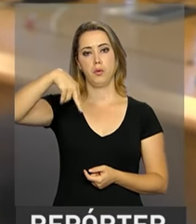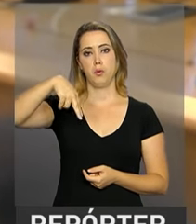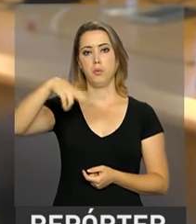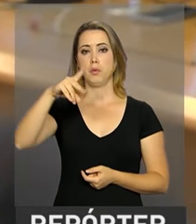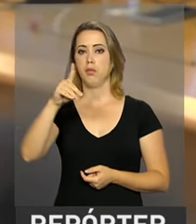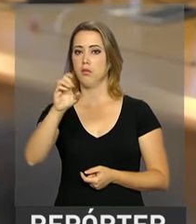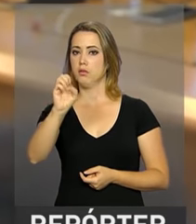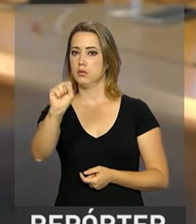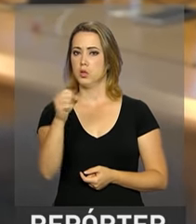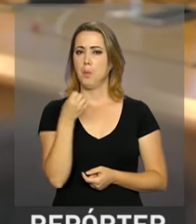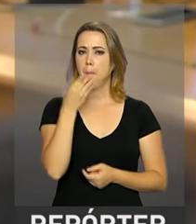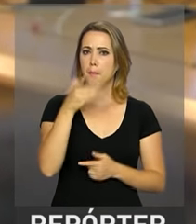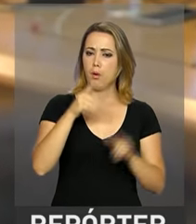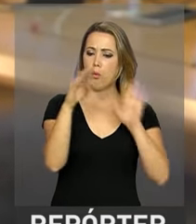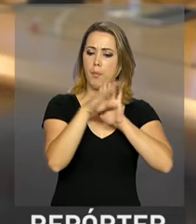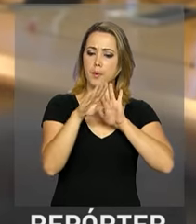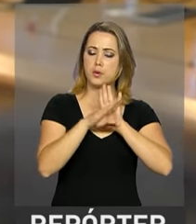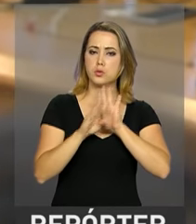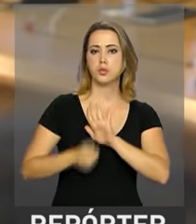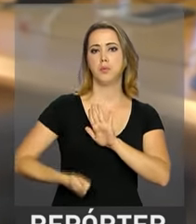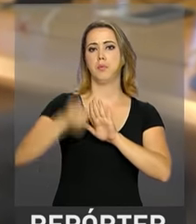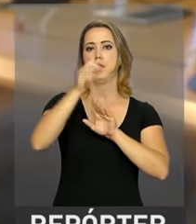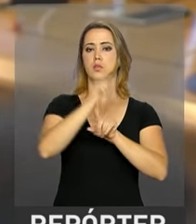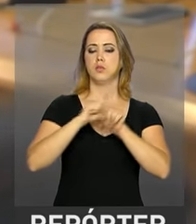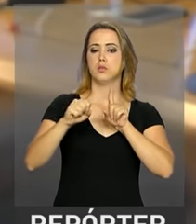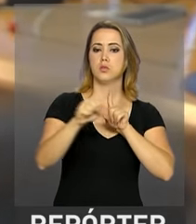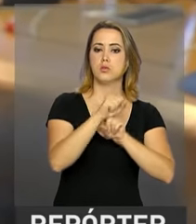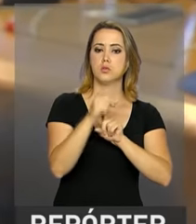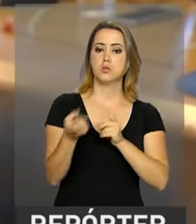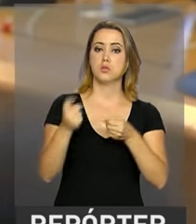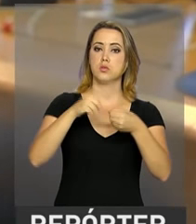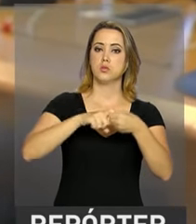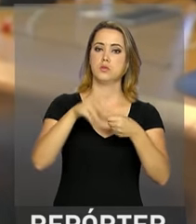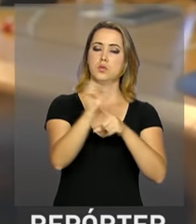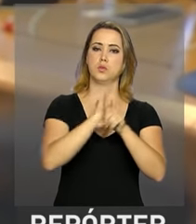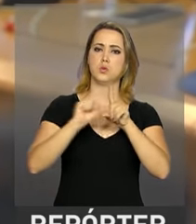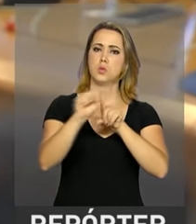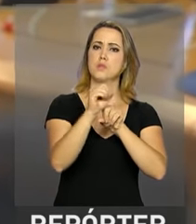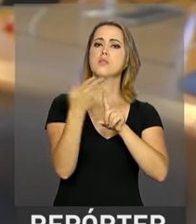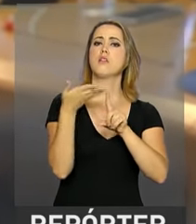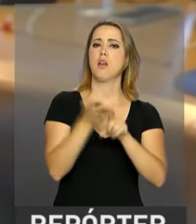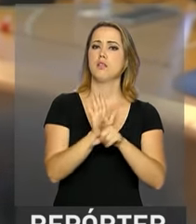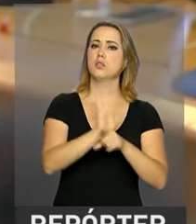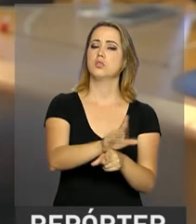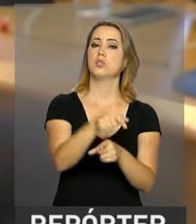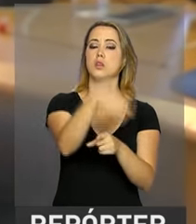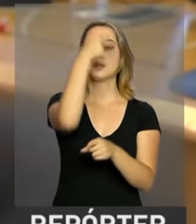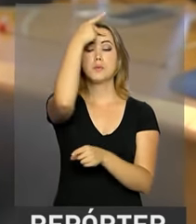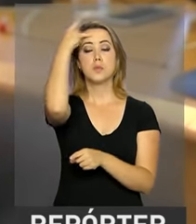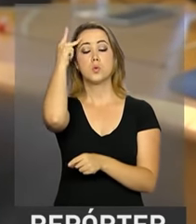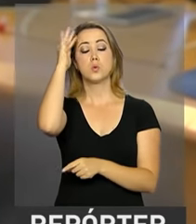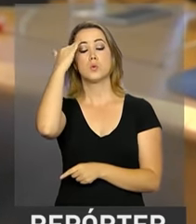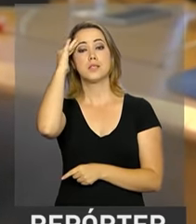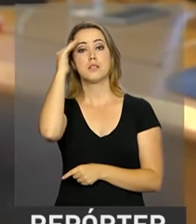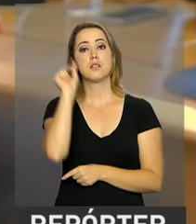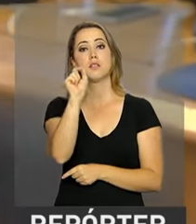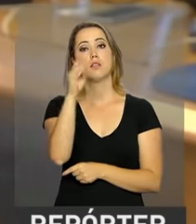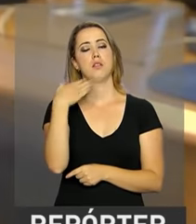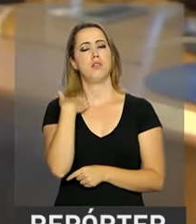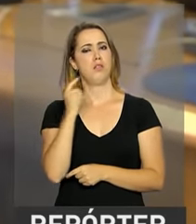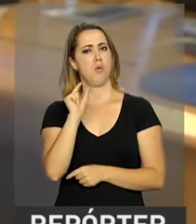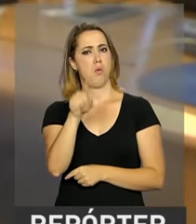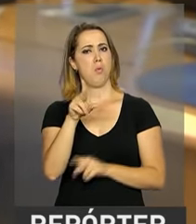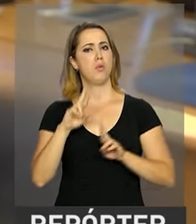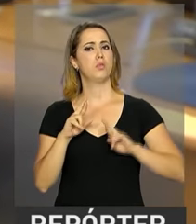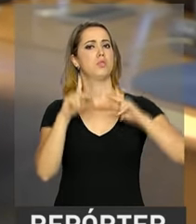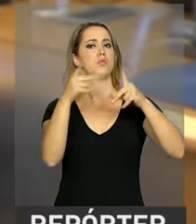bons projetos que Tragam Impacto pra sociedade que Tragam retornos sociais que as pessoas entendam que o banco ao fazer esses projetos